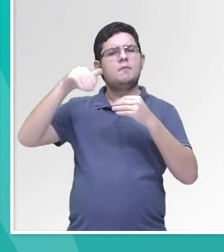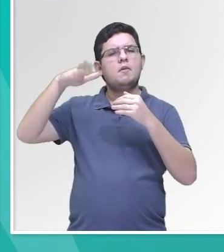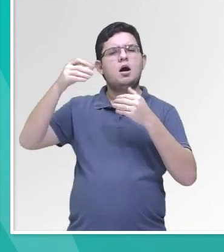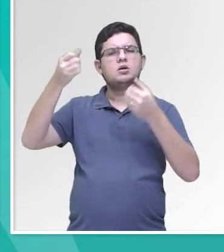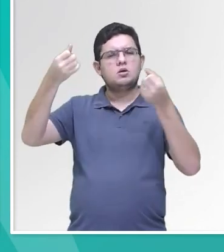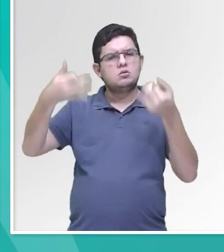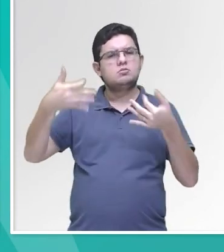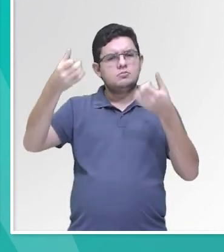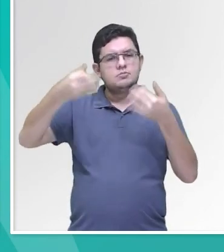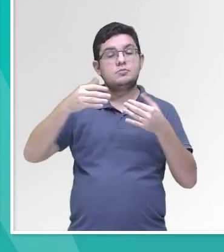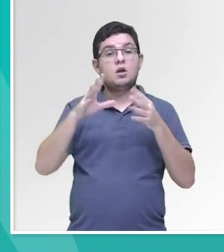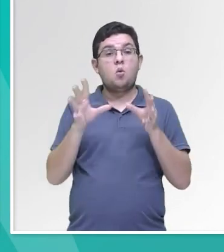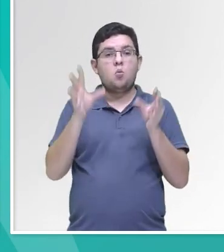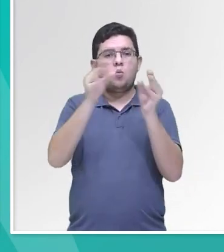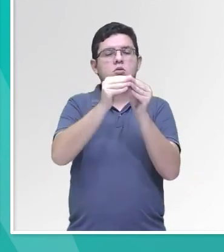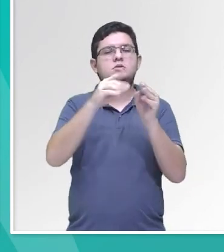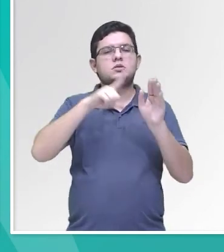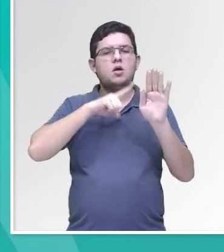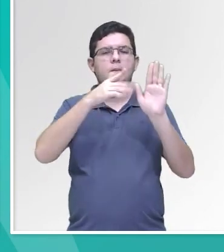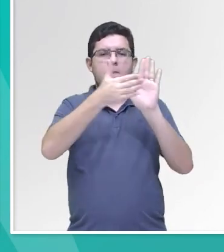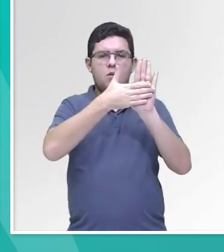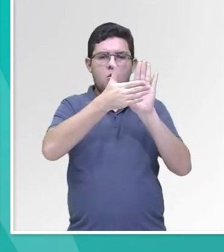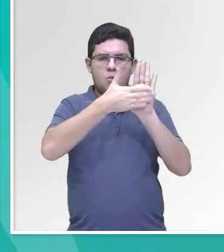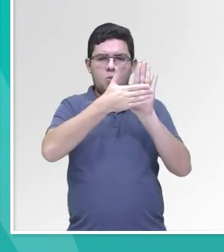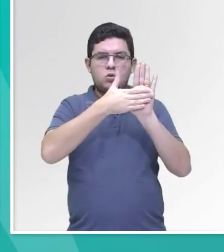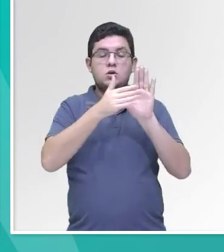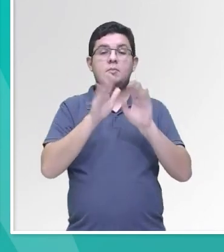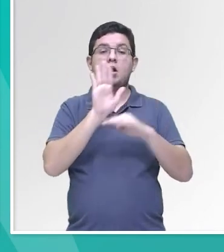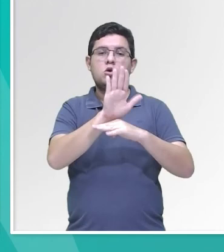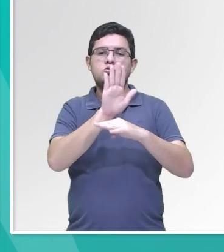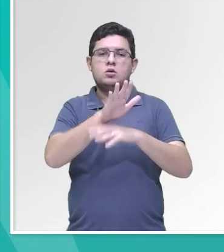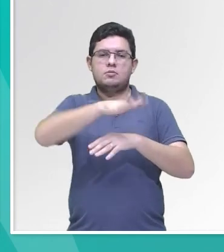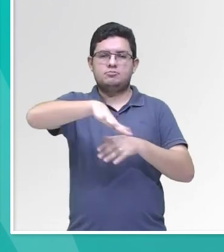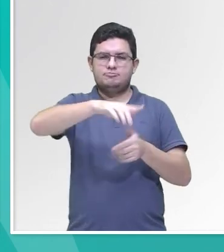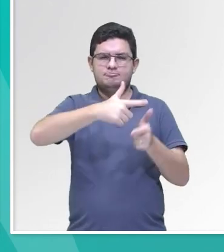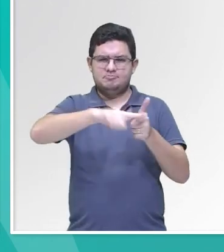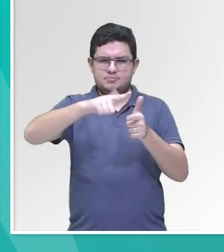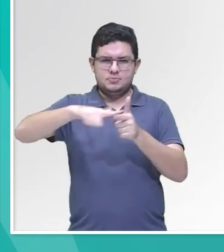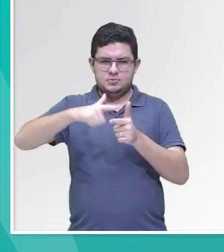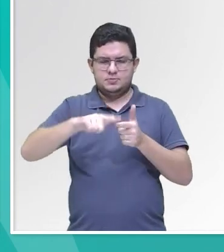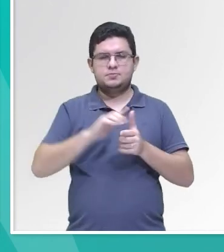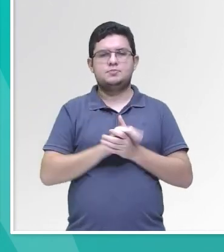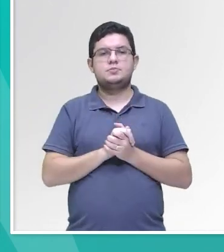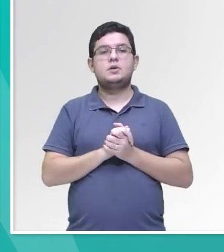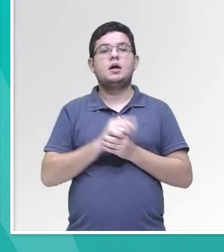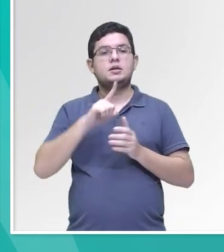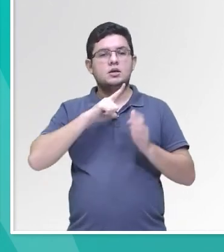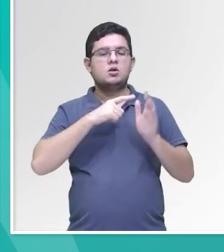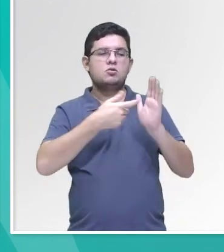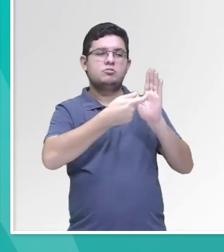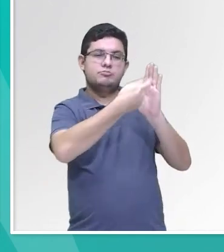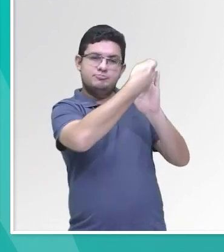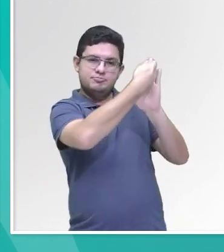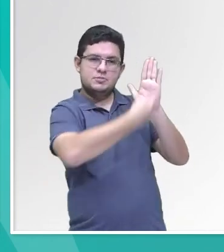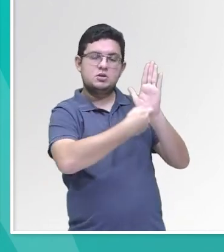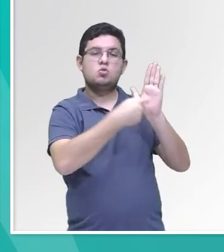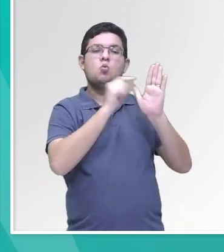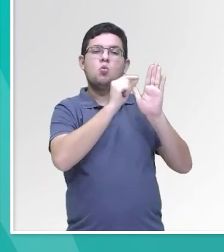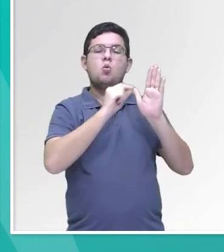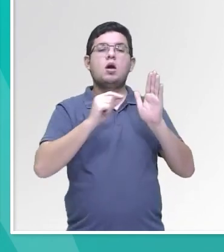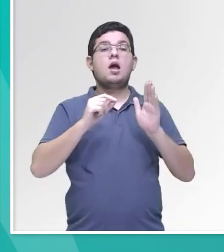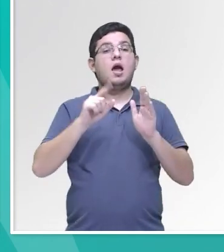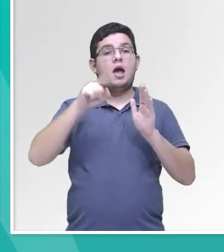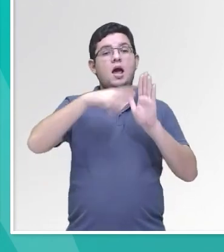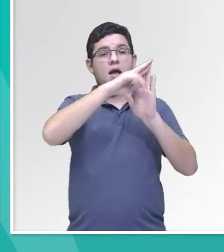na conclusão, uma proposta de intervenção para resolver o problema. E aí a gente tem a tal da redação do Enem, da